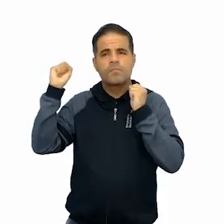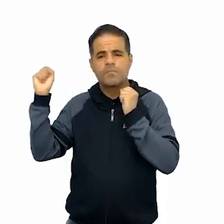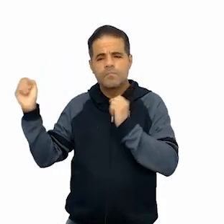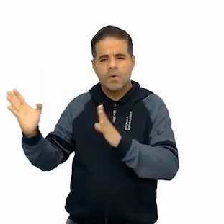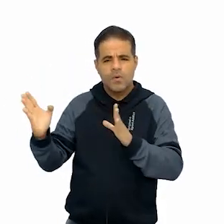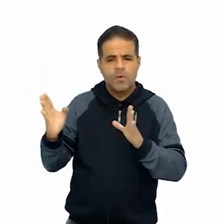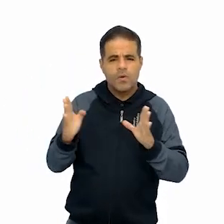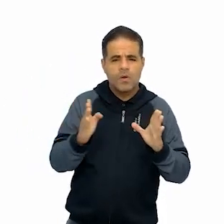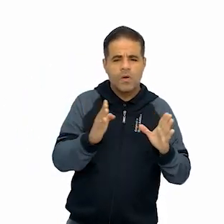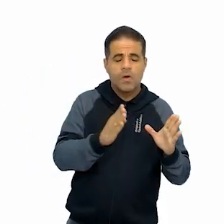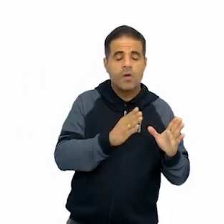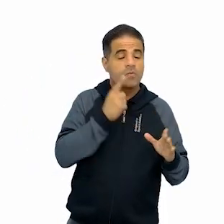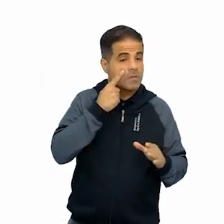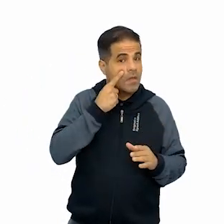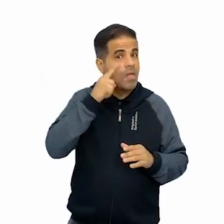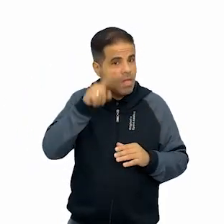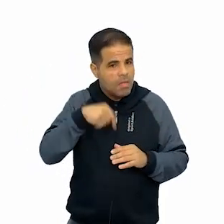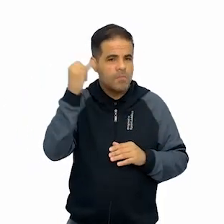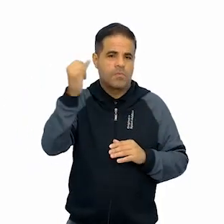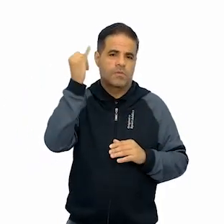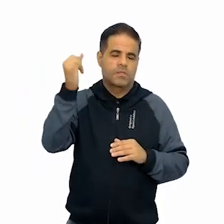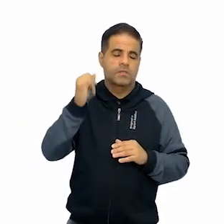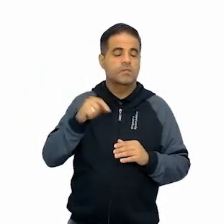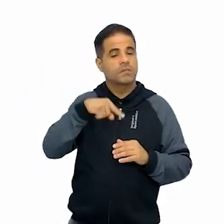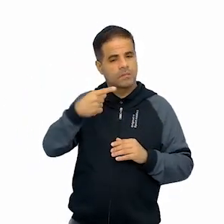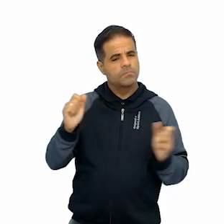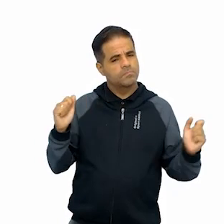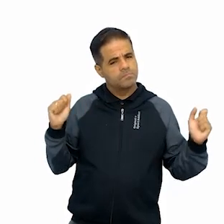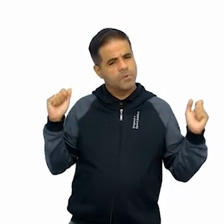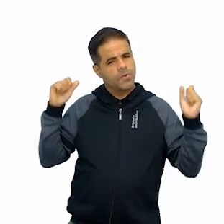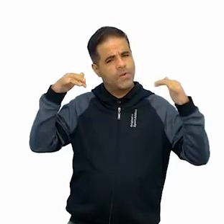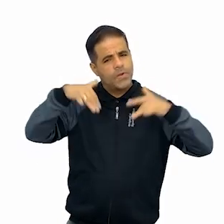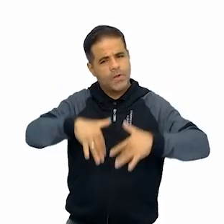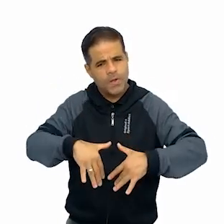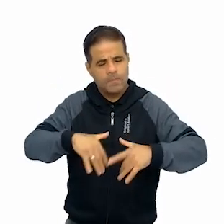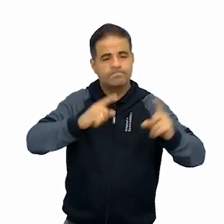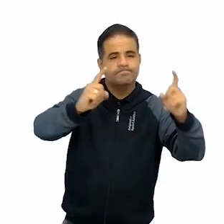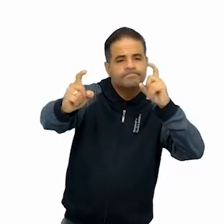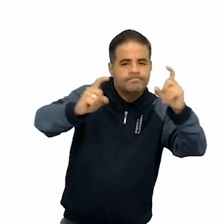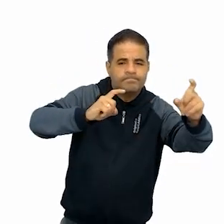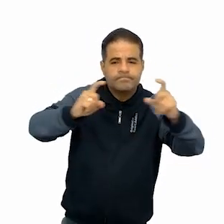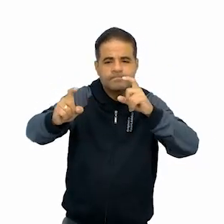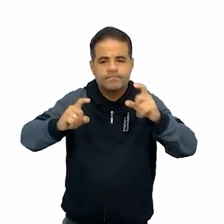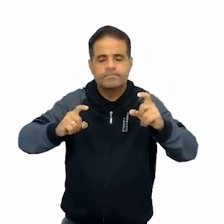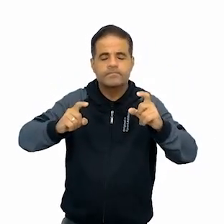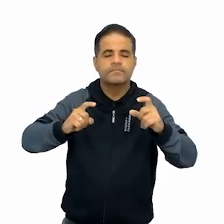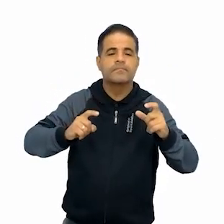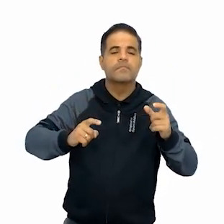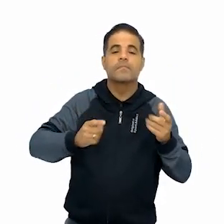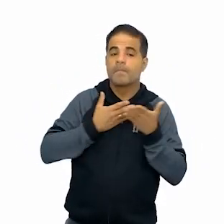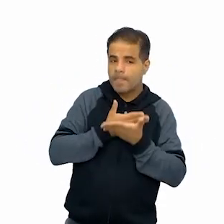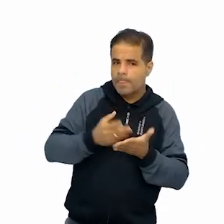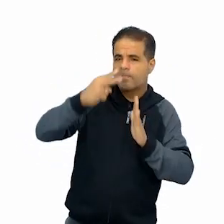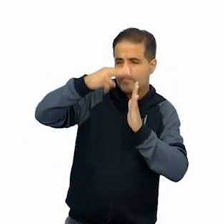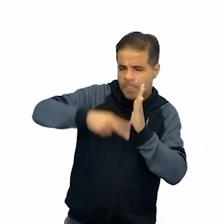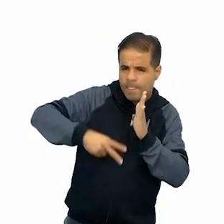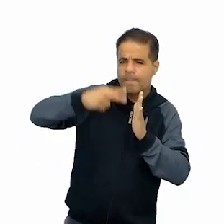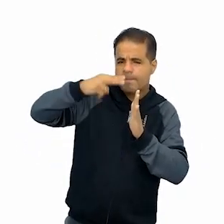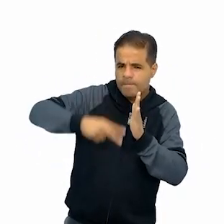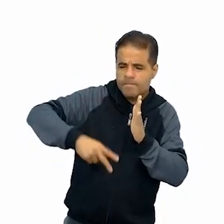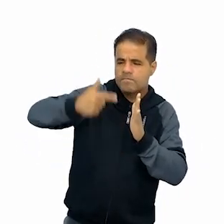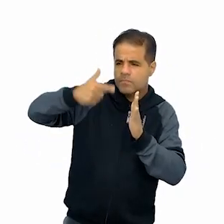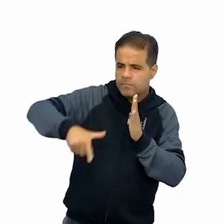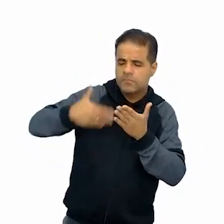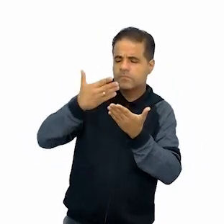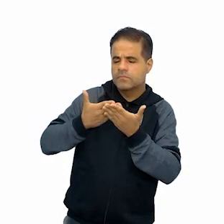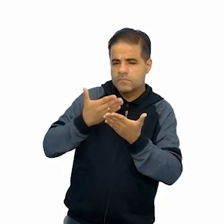trechos que julgarem importantes. Ao se reunirem, retomem a sequência didática, leiam e releiam as